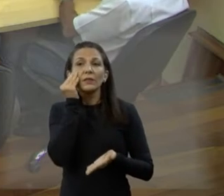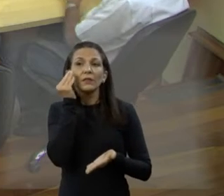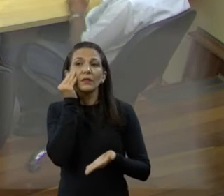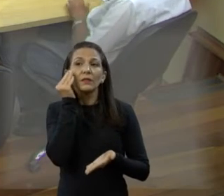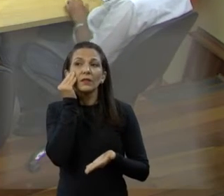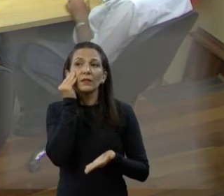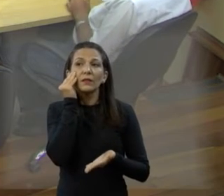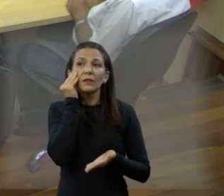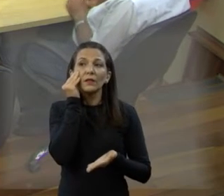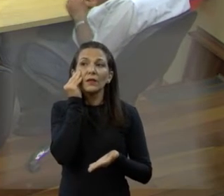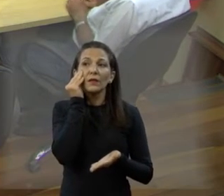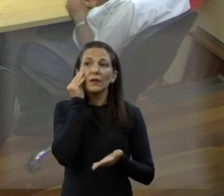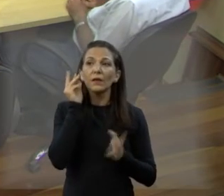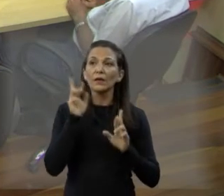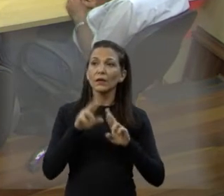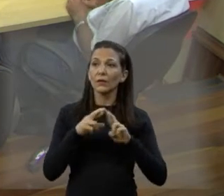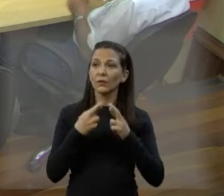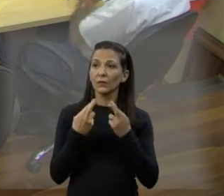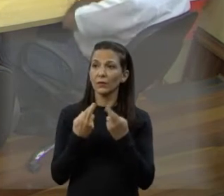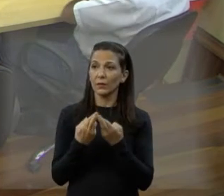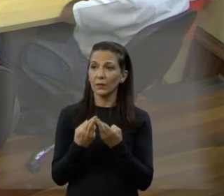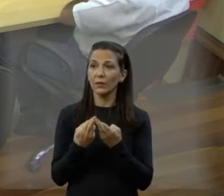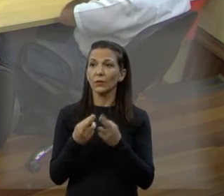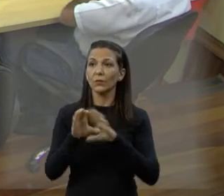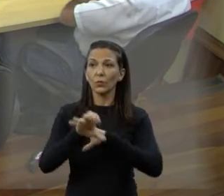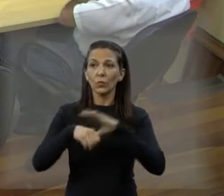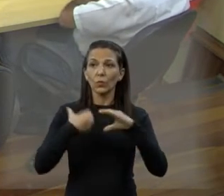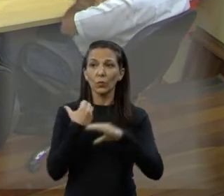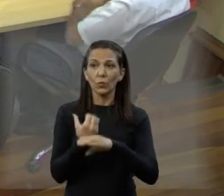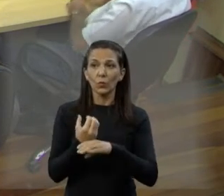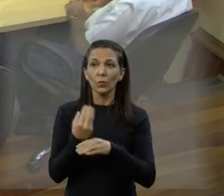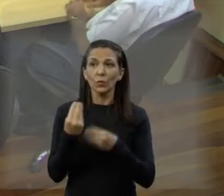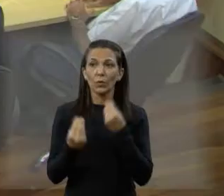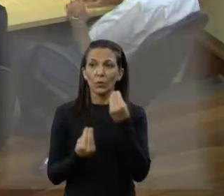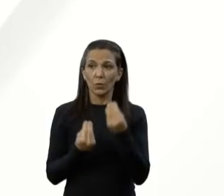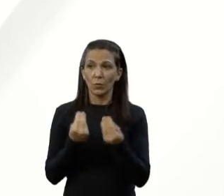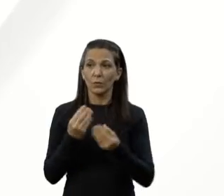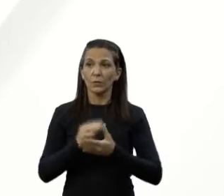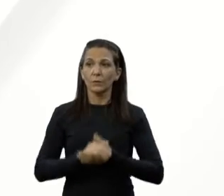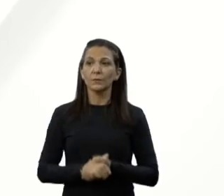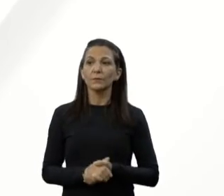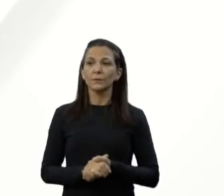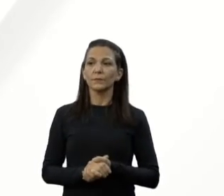ou a sessão via YouTube obrigado Presidente obrigado